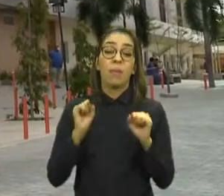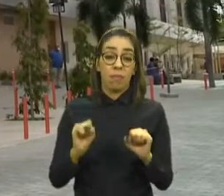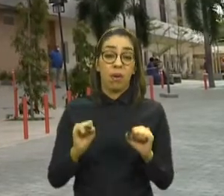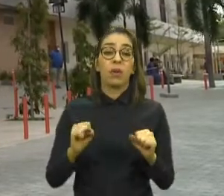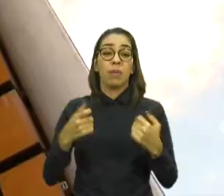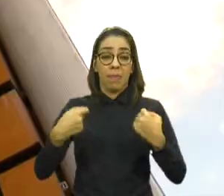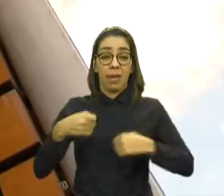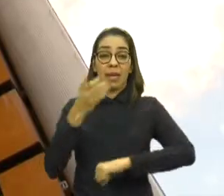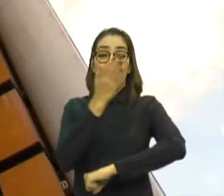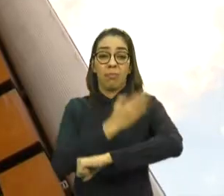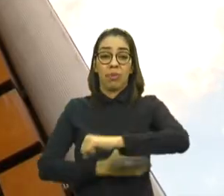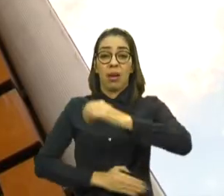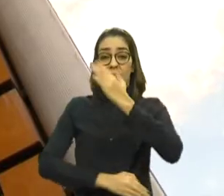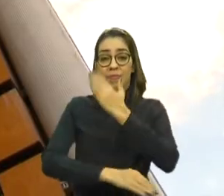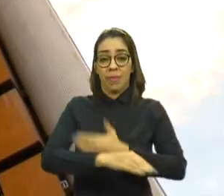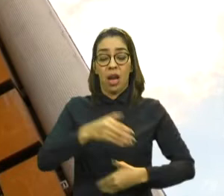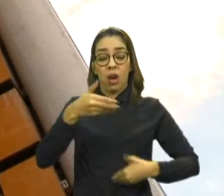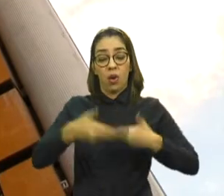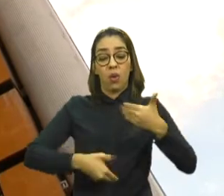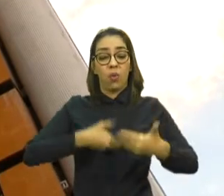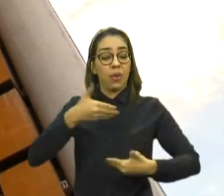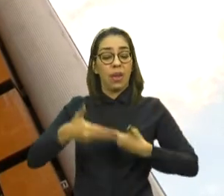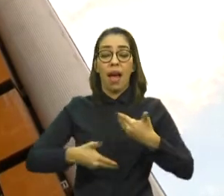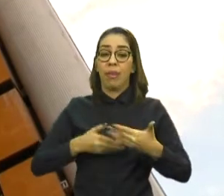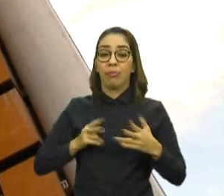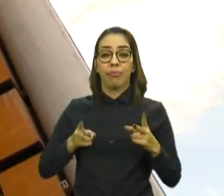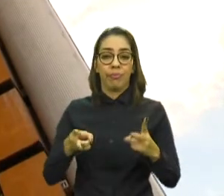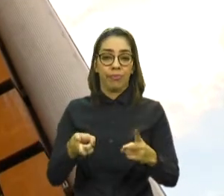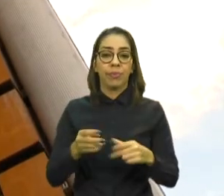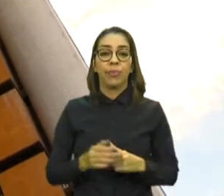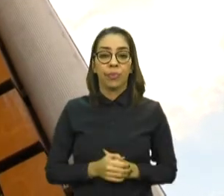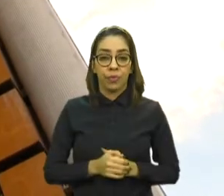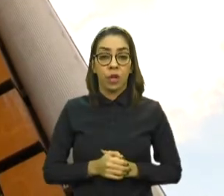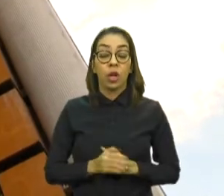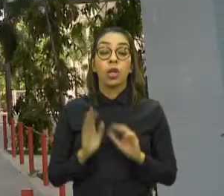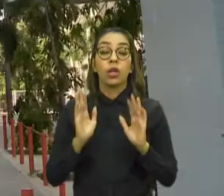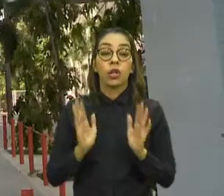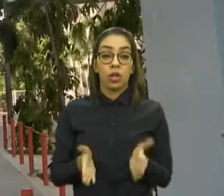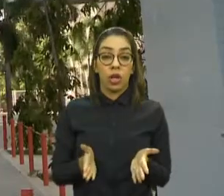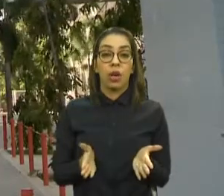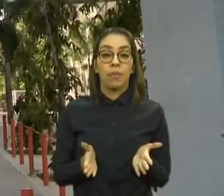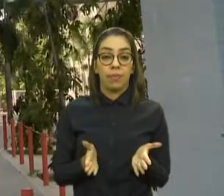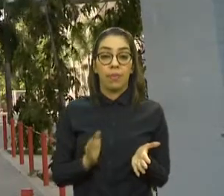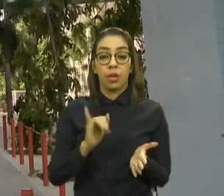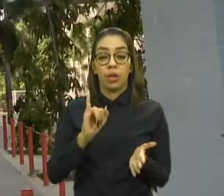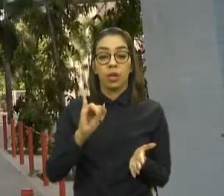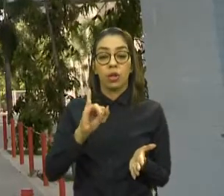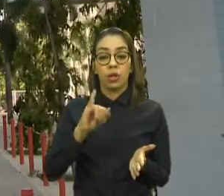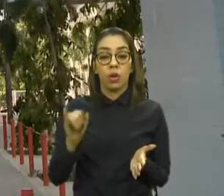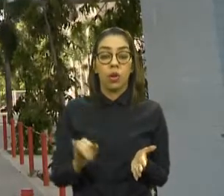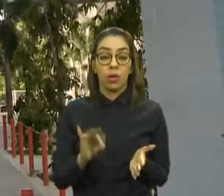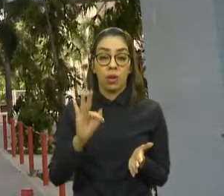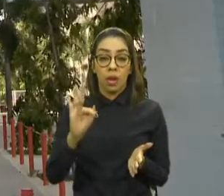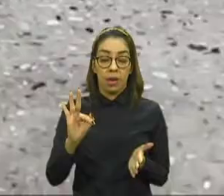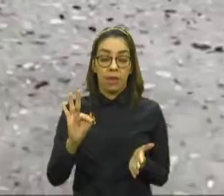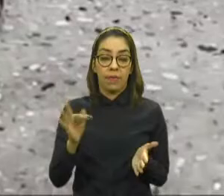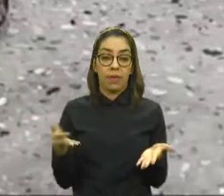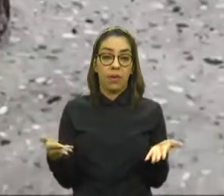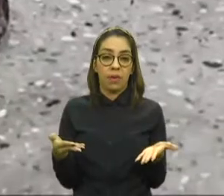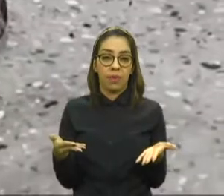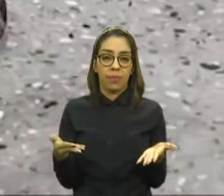e hemodiálise. Somente neste ano, 86 pacientes foram atendidos no JF. Em 2020, foram